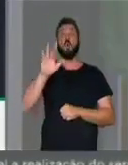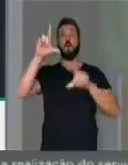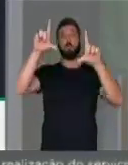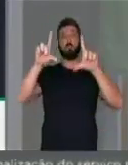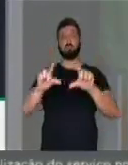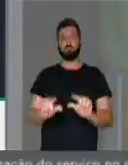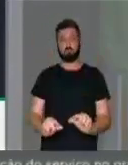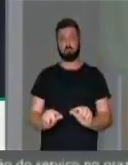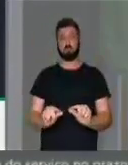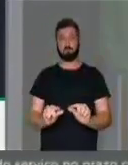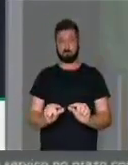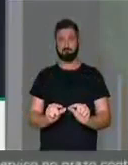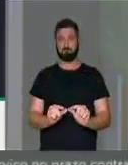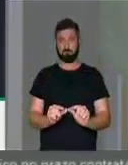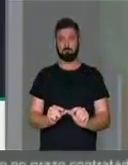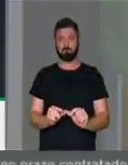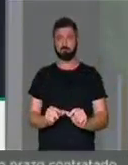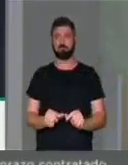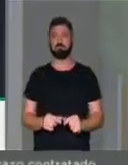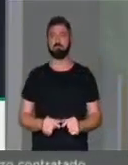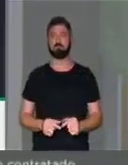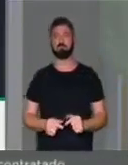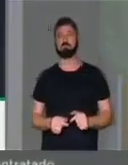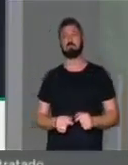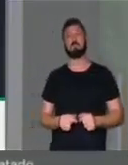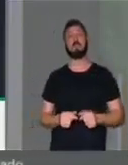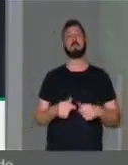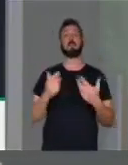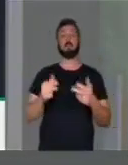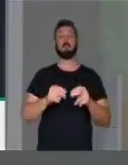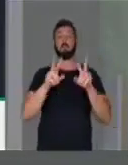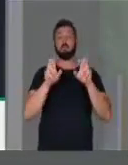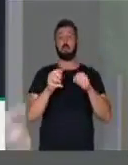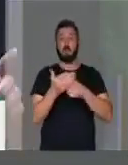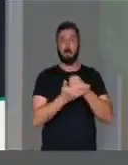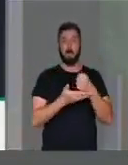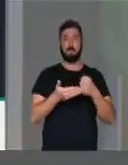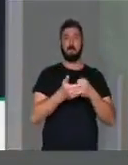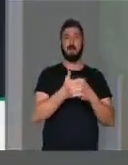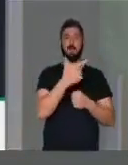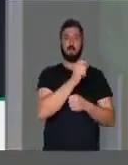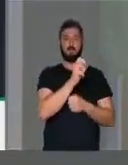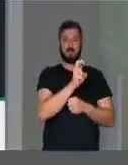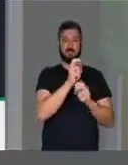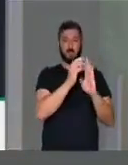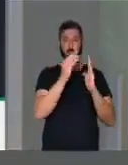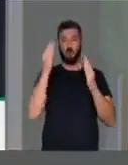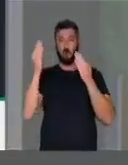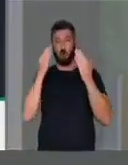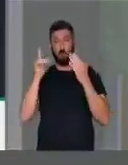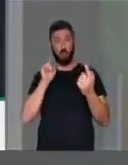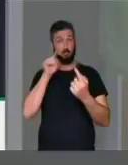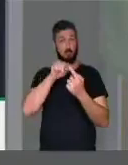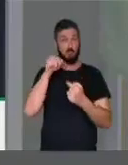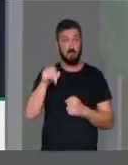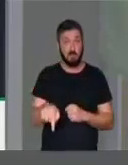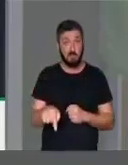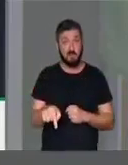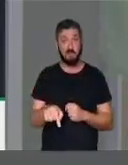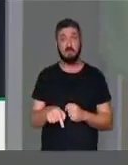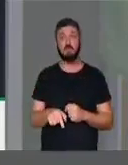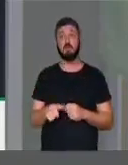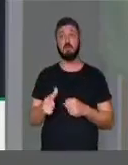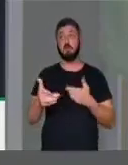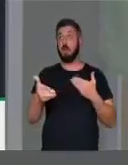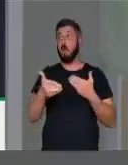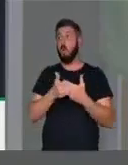das emissões de gases de efeito estufa, em relação à base de 2005, essa meta, que